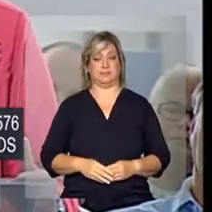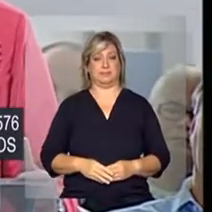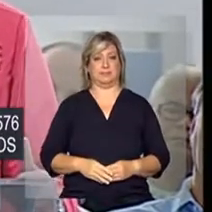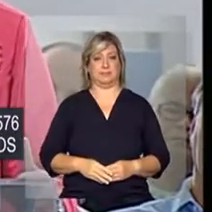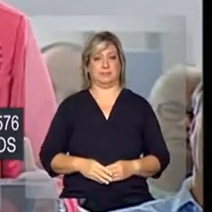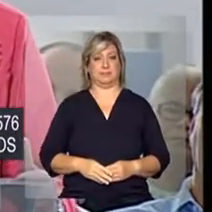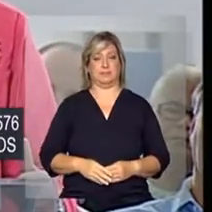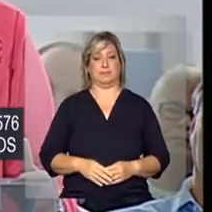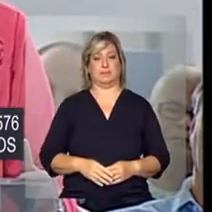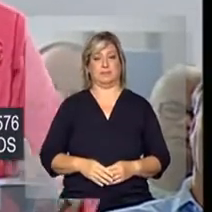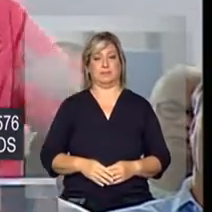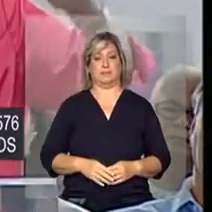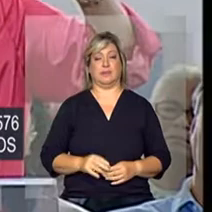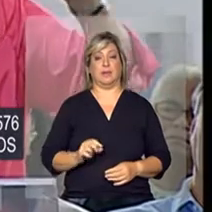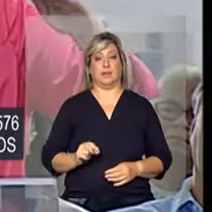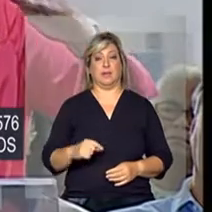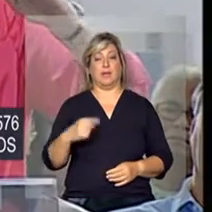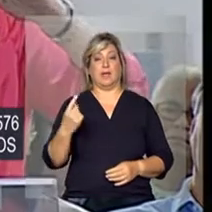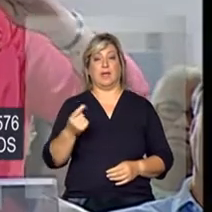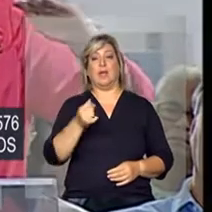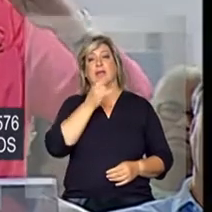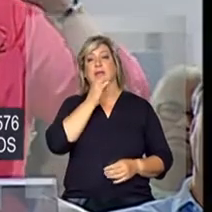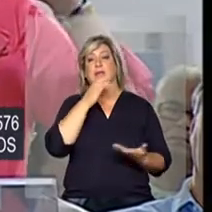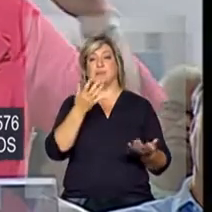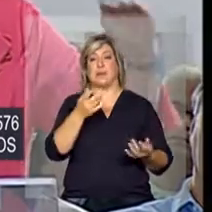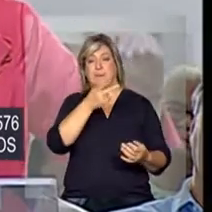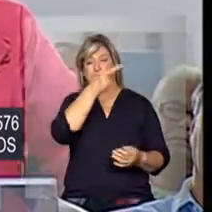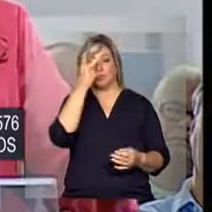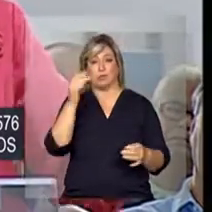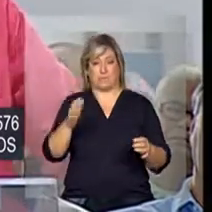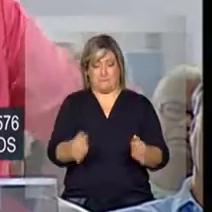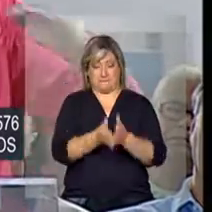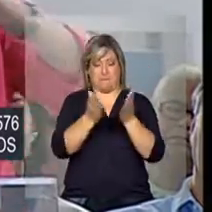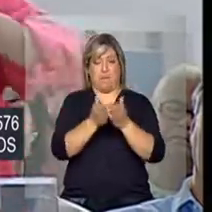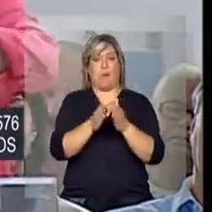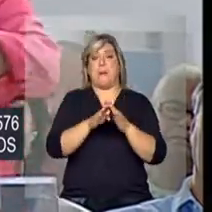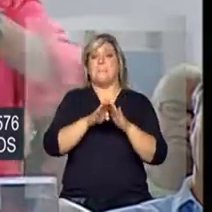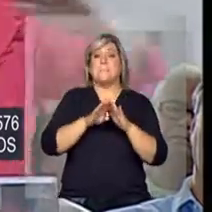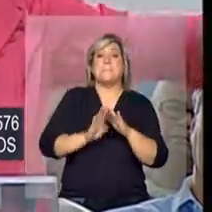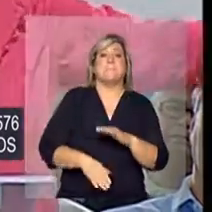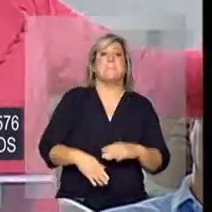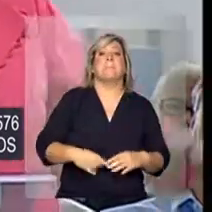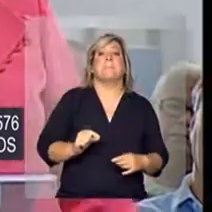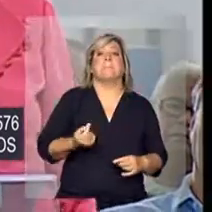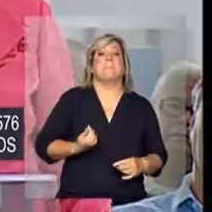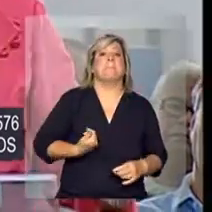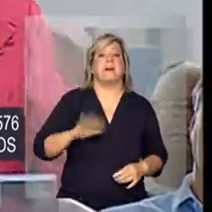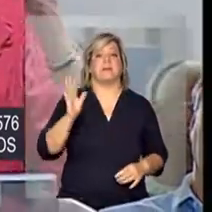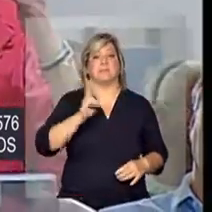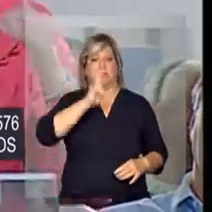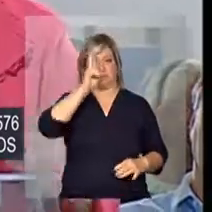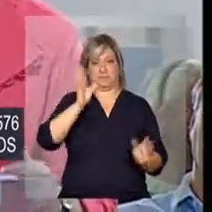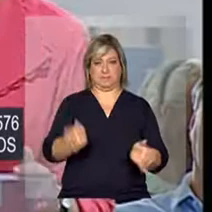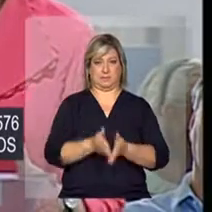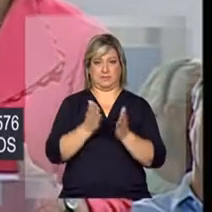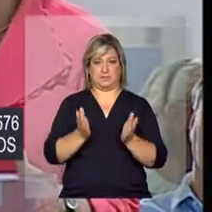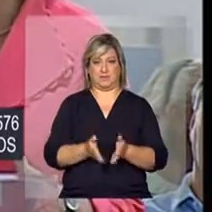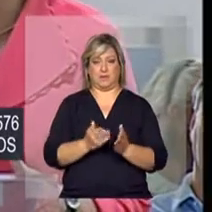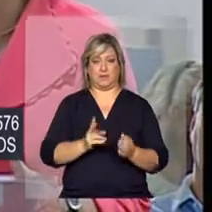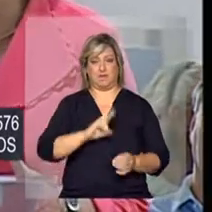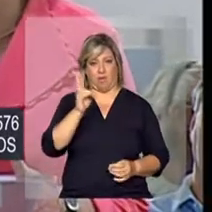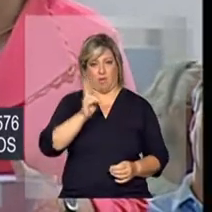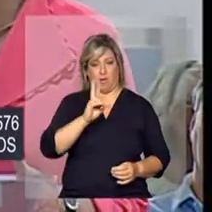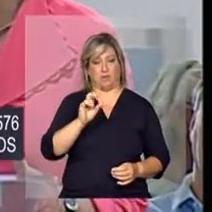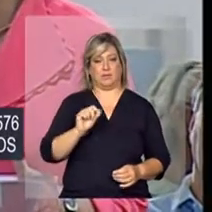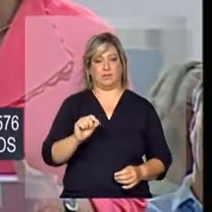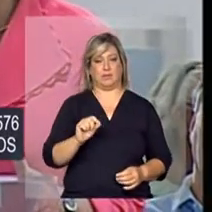Eu diria assim, pessoas abaixo da linha da miséria, da linha convencional, definida